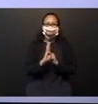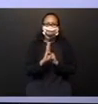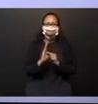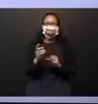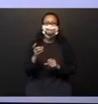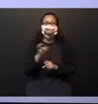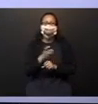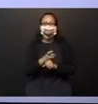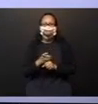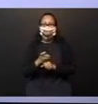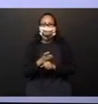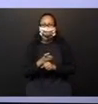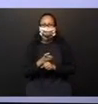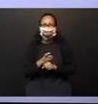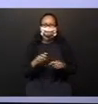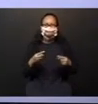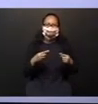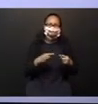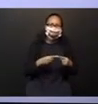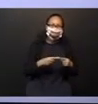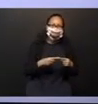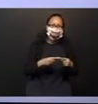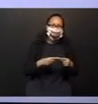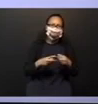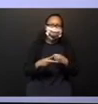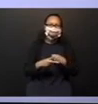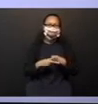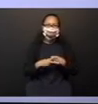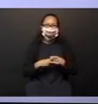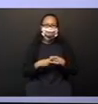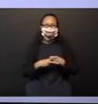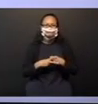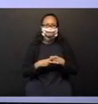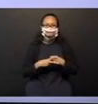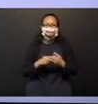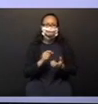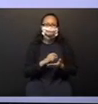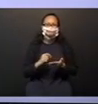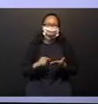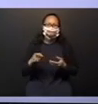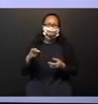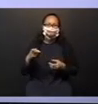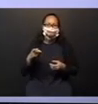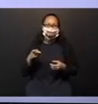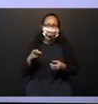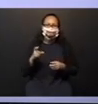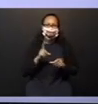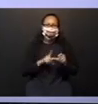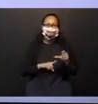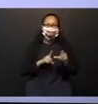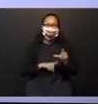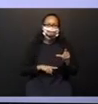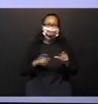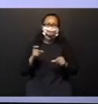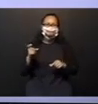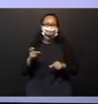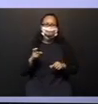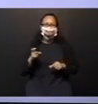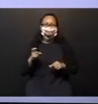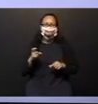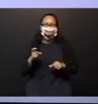concordância e ortografia do X. Eu sei que muitos de vocês já viram isso nos anos anteriores, mas a gente vai dar